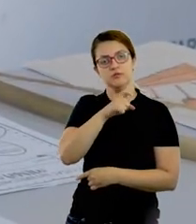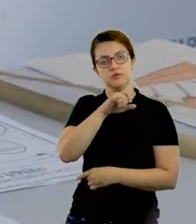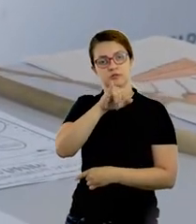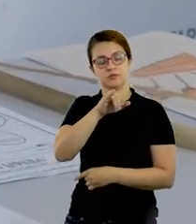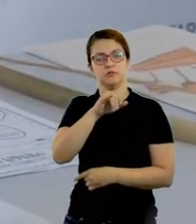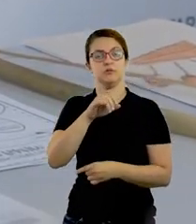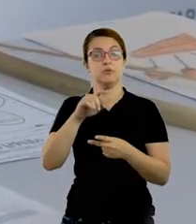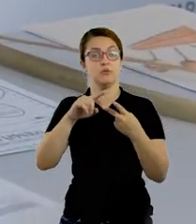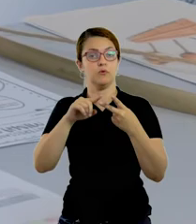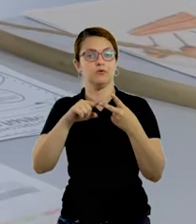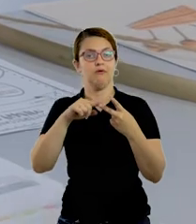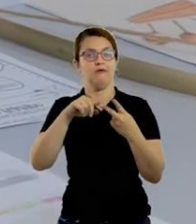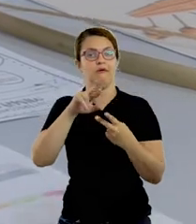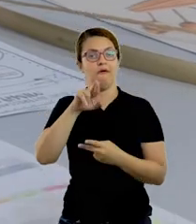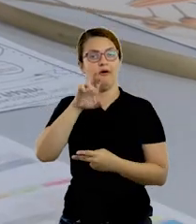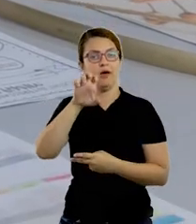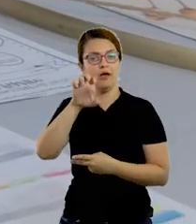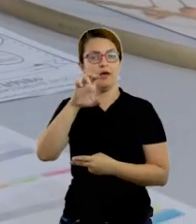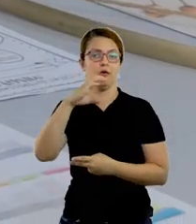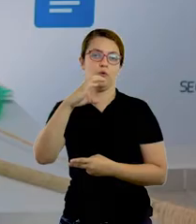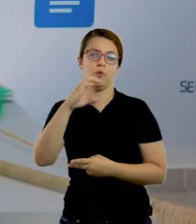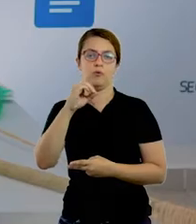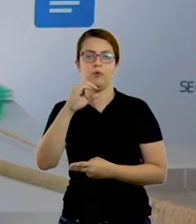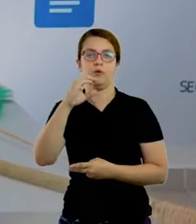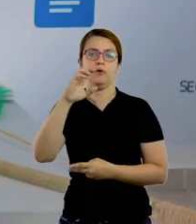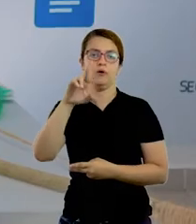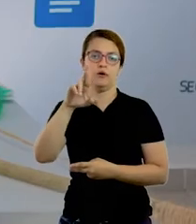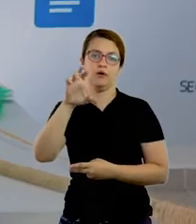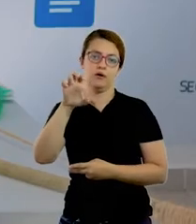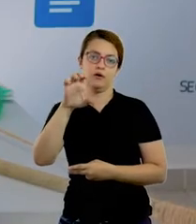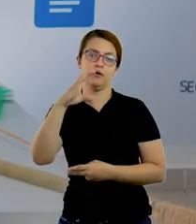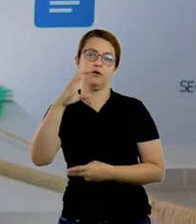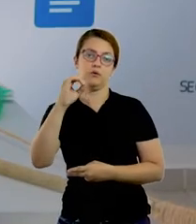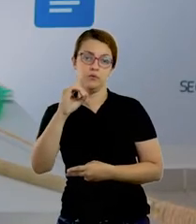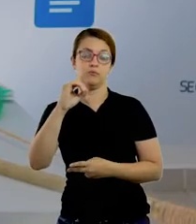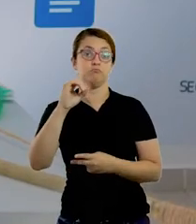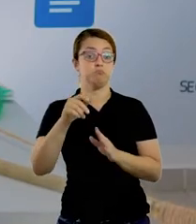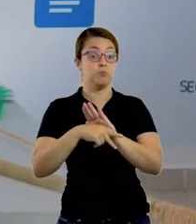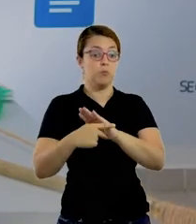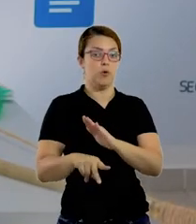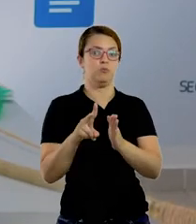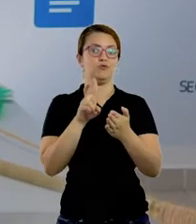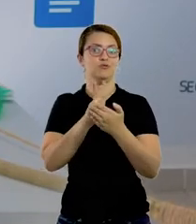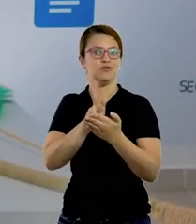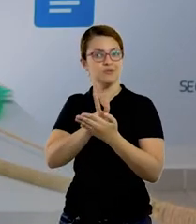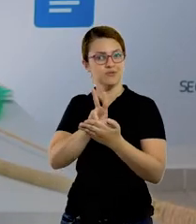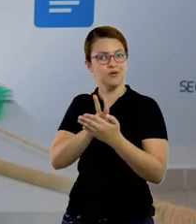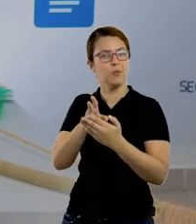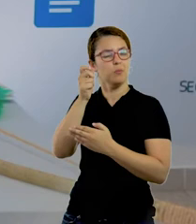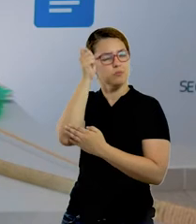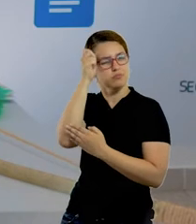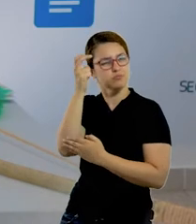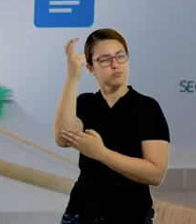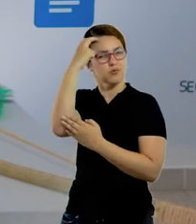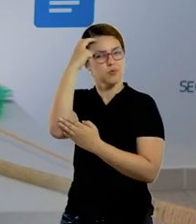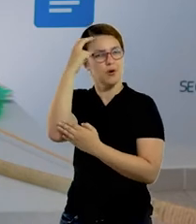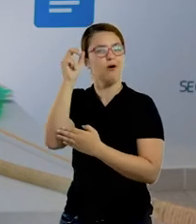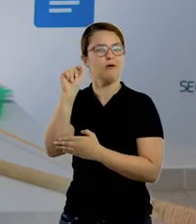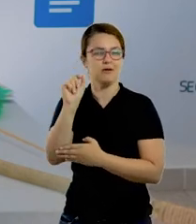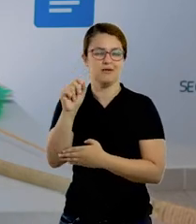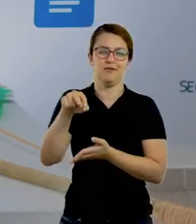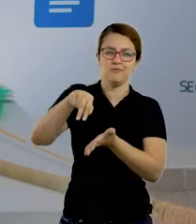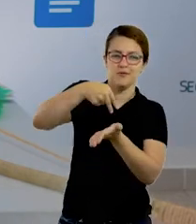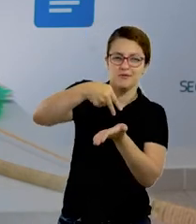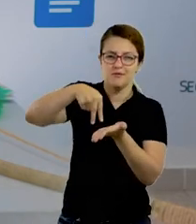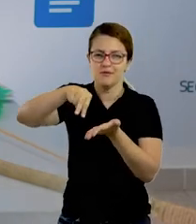e o reco-reco. Ambos são afro-indígenas. Dentro da cultura deles, eles utilizam lá